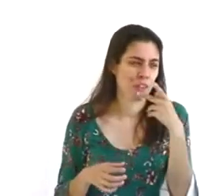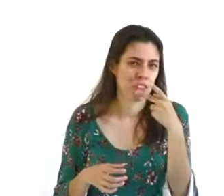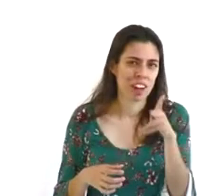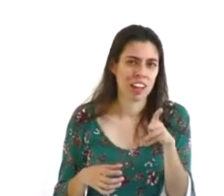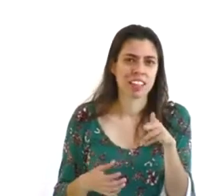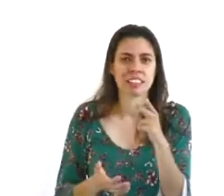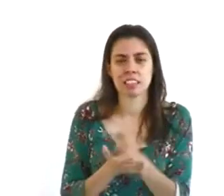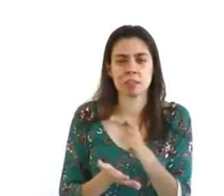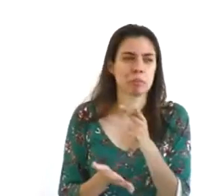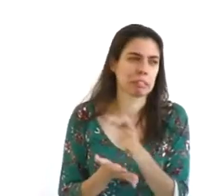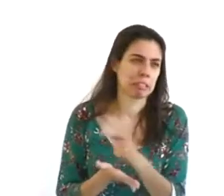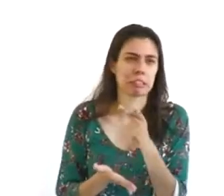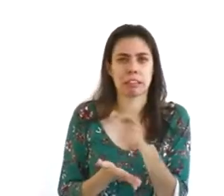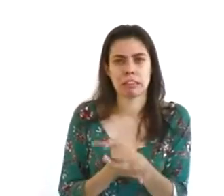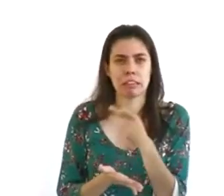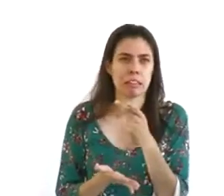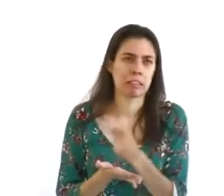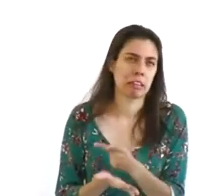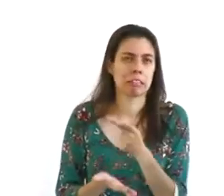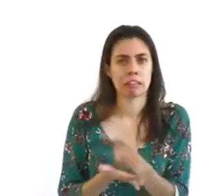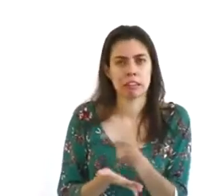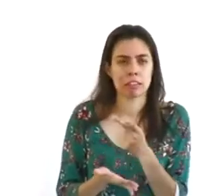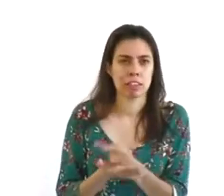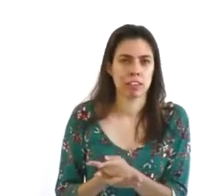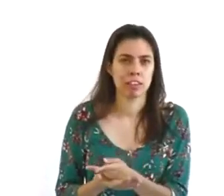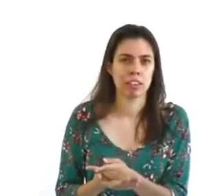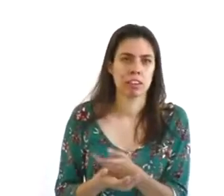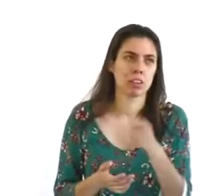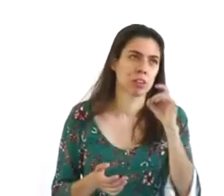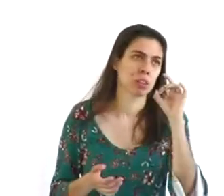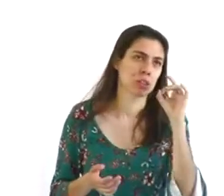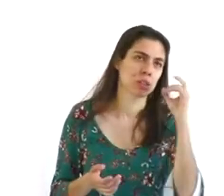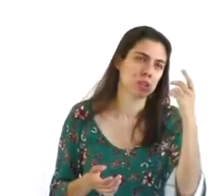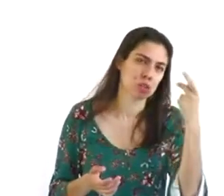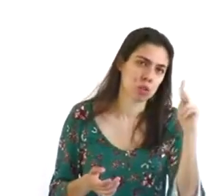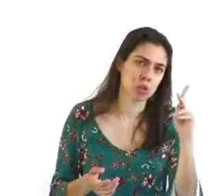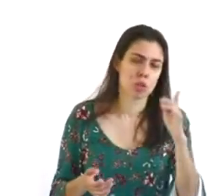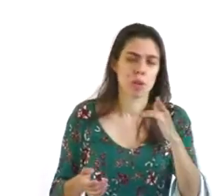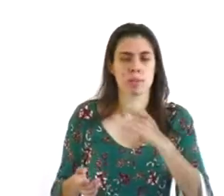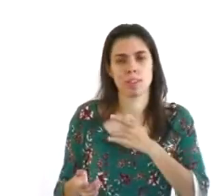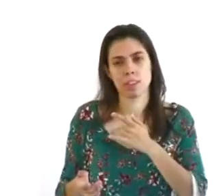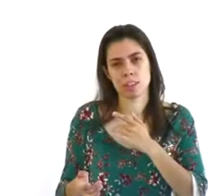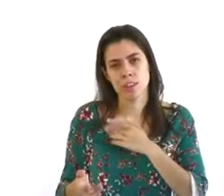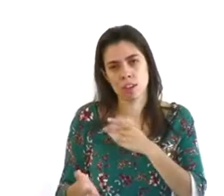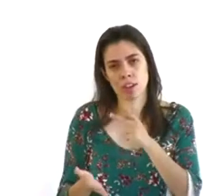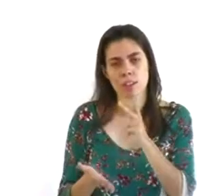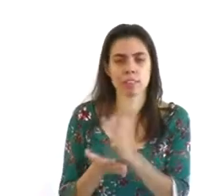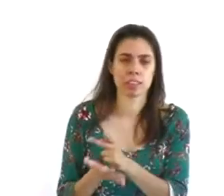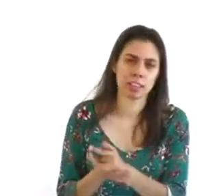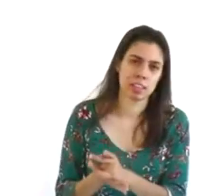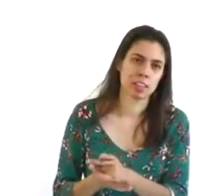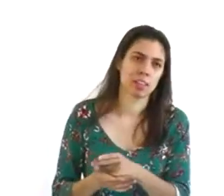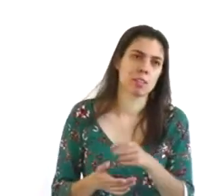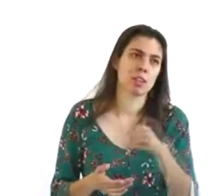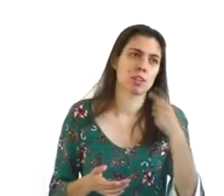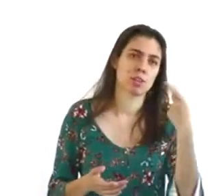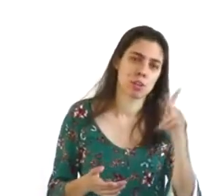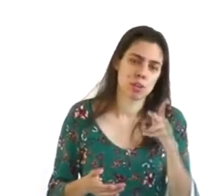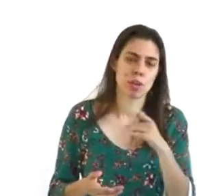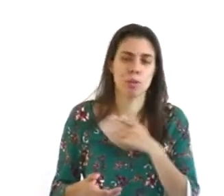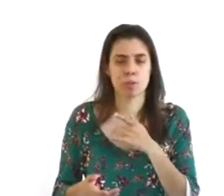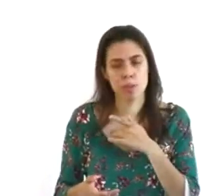lendo a palavra, não parece ser uma oração. Mas eu quero desafiar você a mudar de opinião se você pensa assim. O